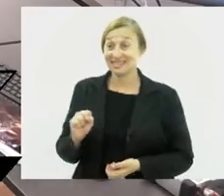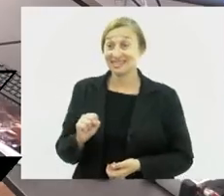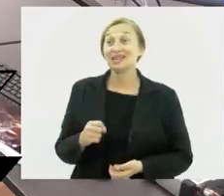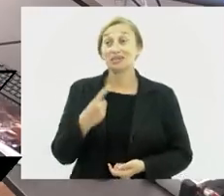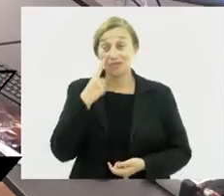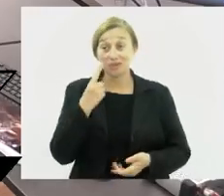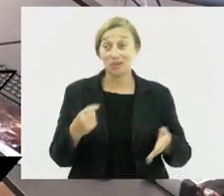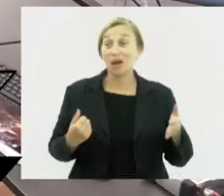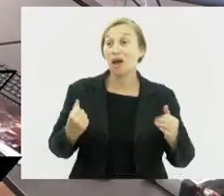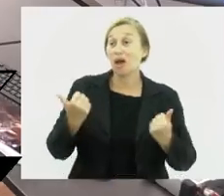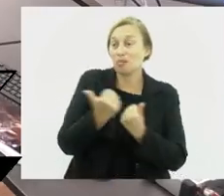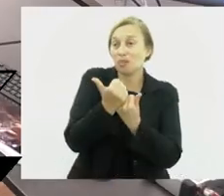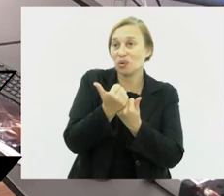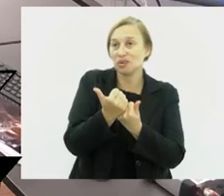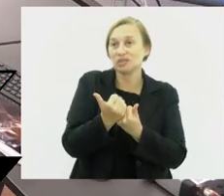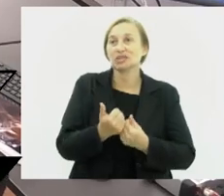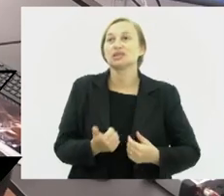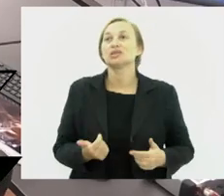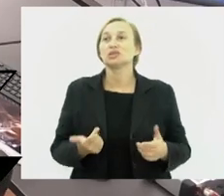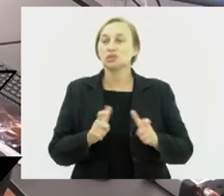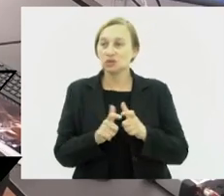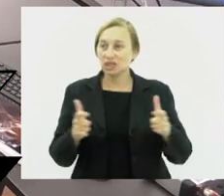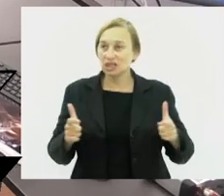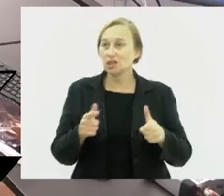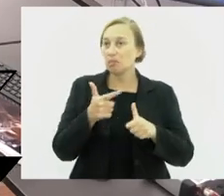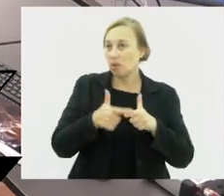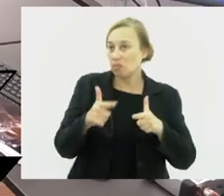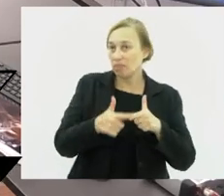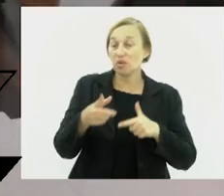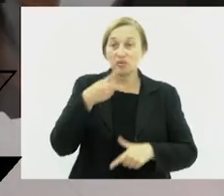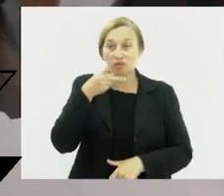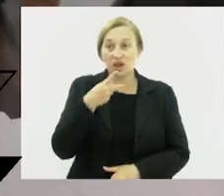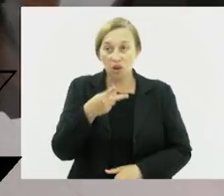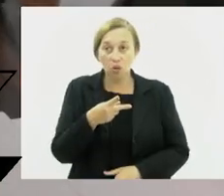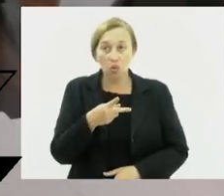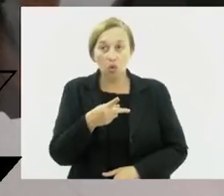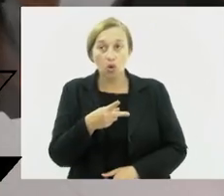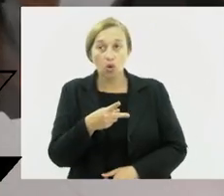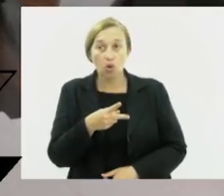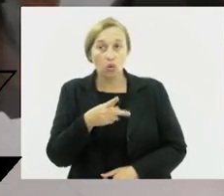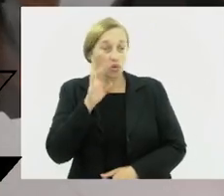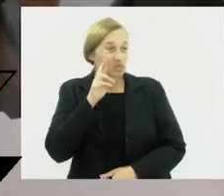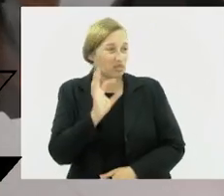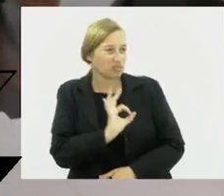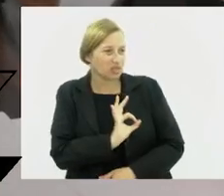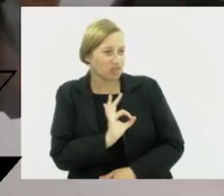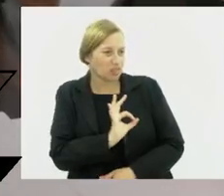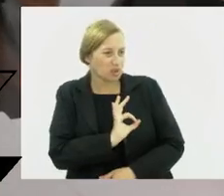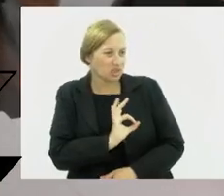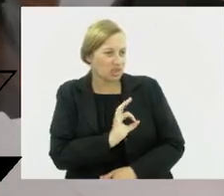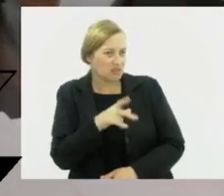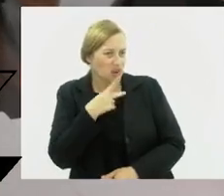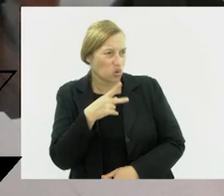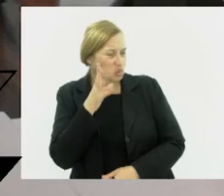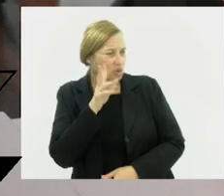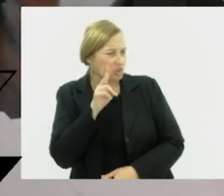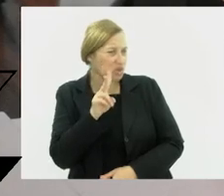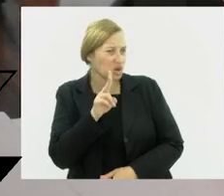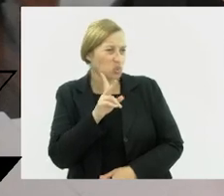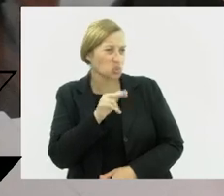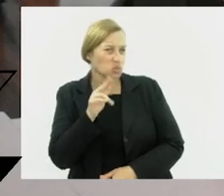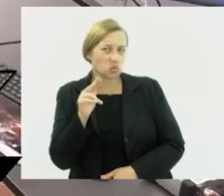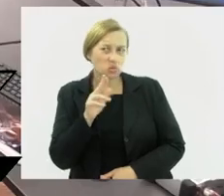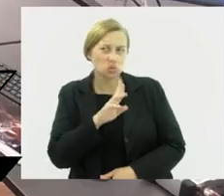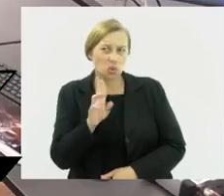dar apoio. Porque o grande problema, como muito bem colocou o coronel, desculpe, eu não sei, eu não lembrei o nome, mas já fizemos evento na UAB lá,